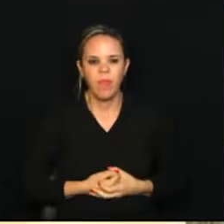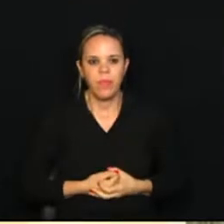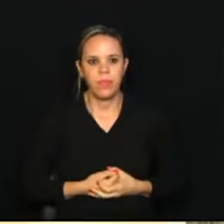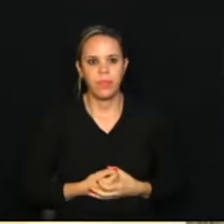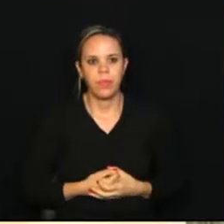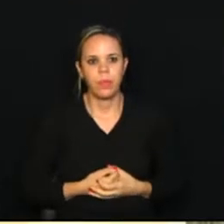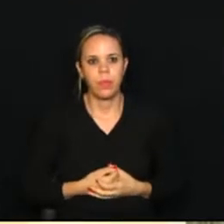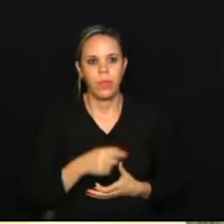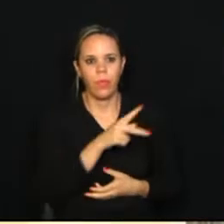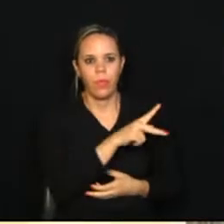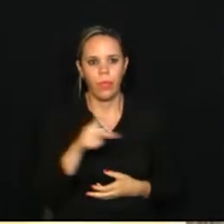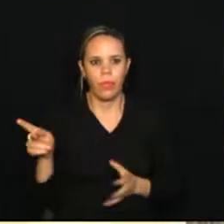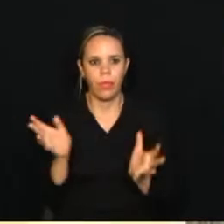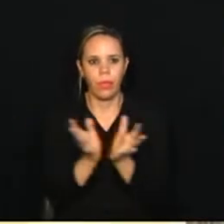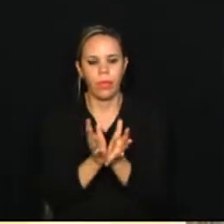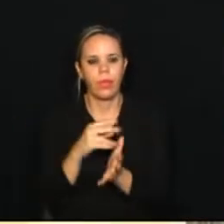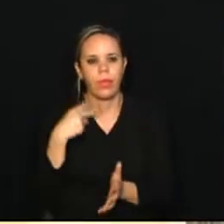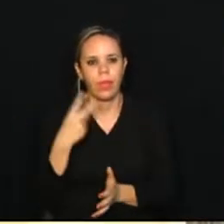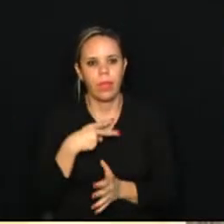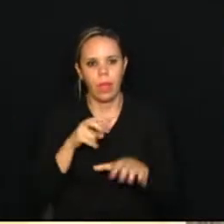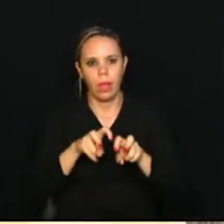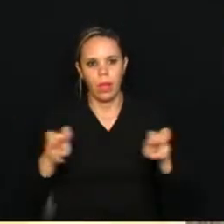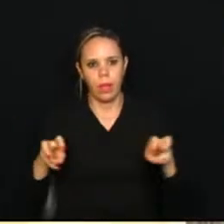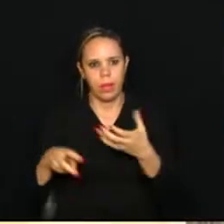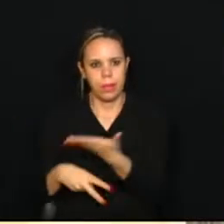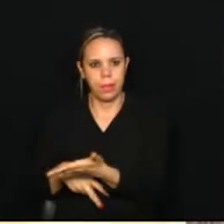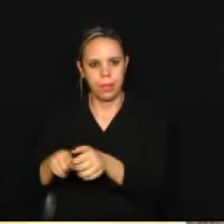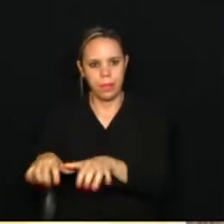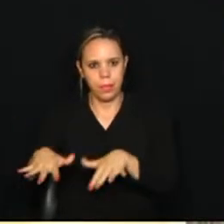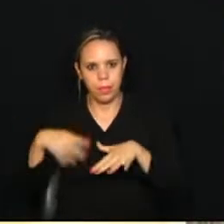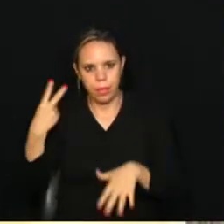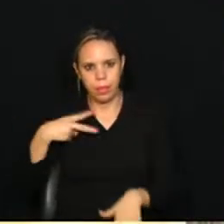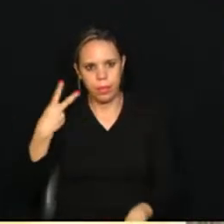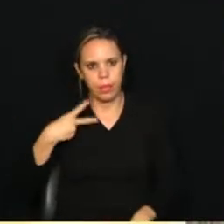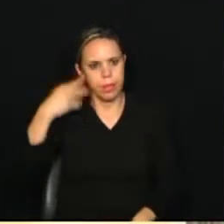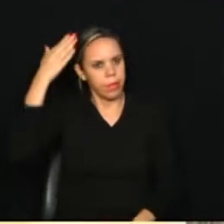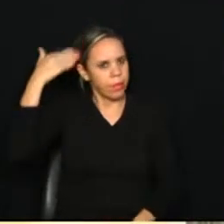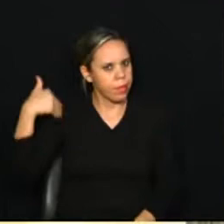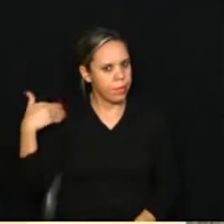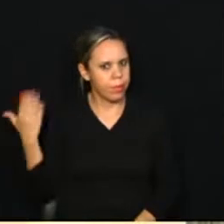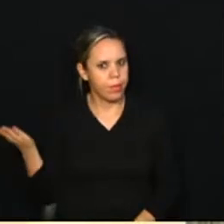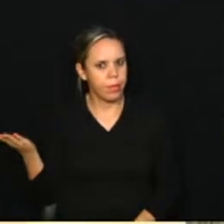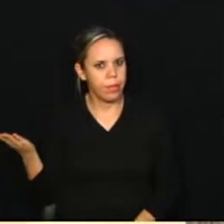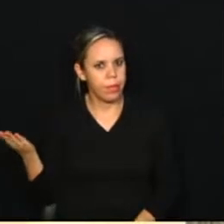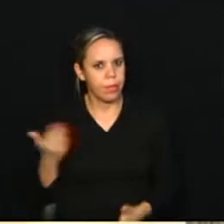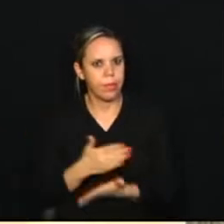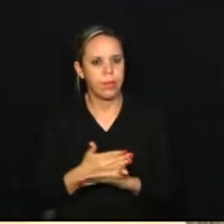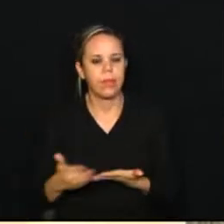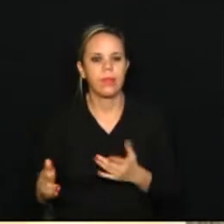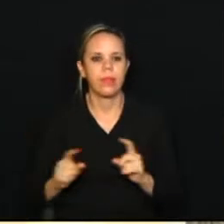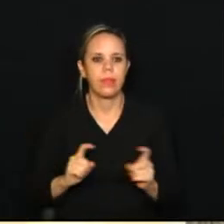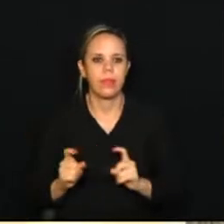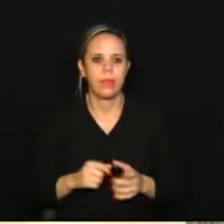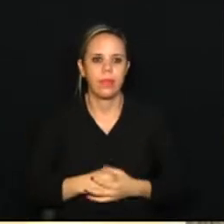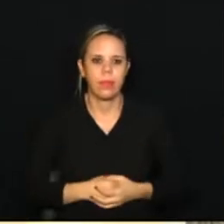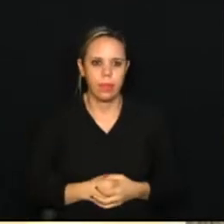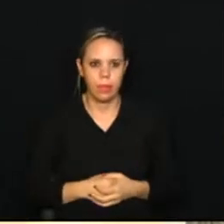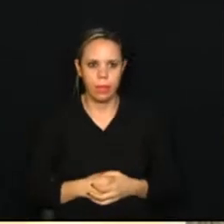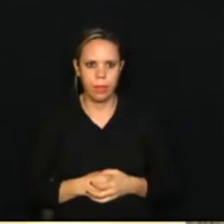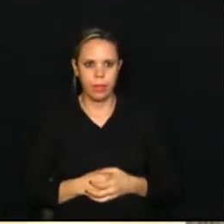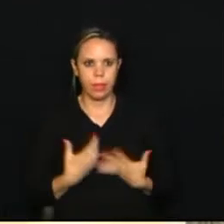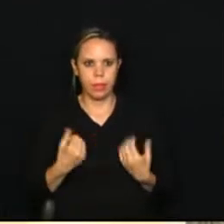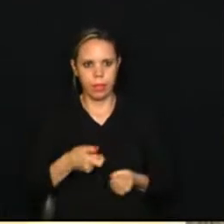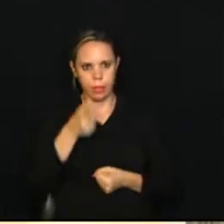A presidente dessa comissão se encontra aqui no plenário, é a vereadora Débora Palermo, e vai dar início agora a esta reunião.